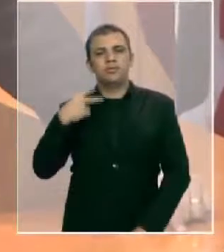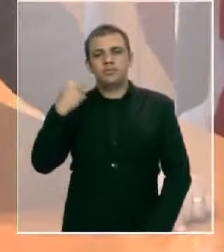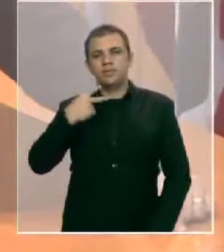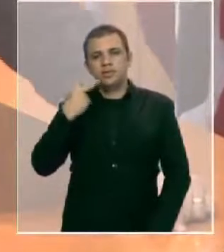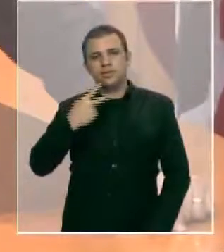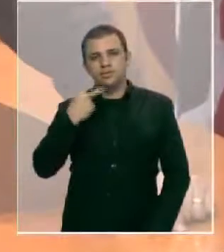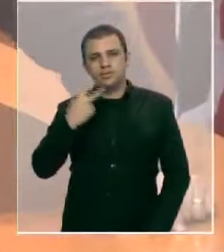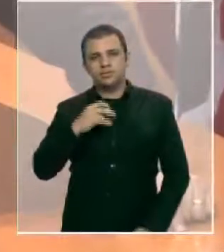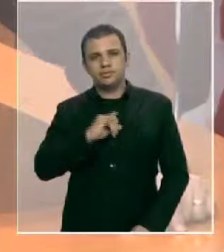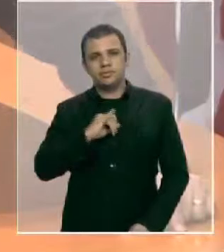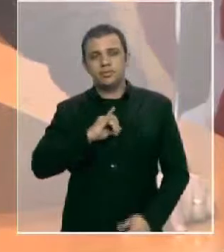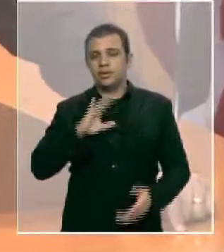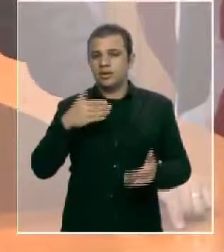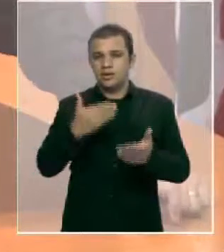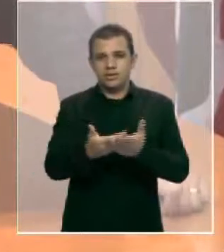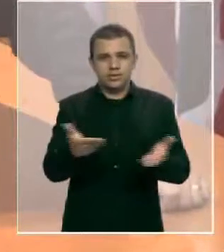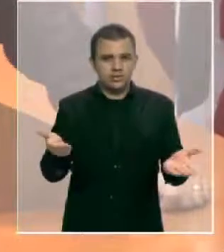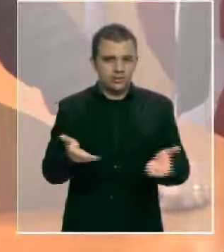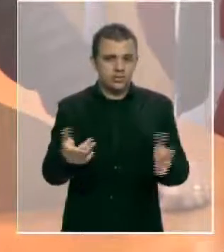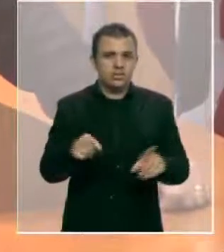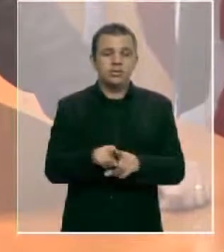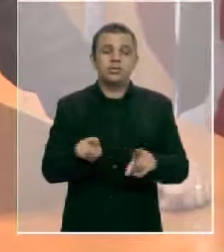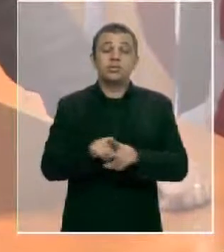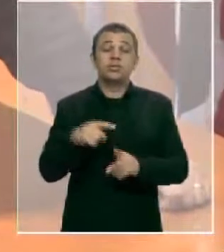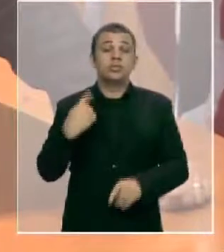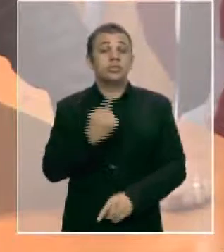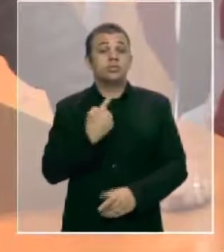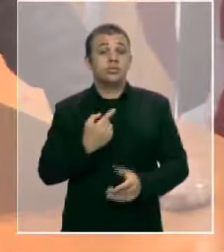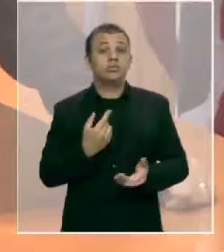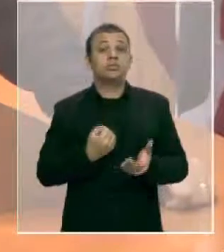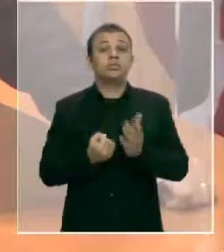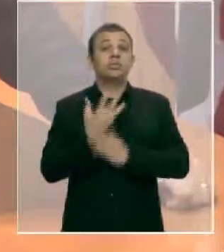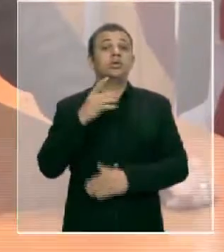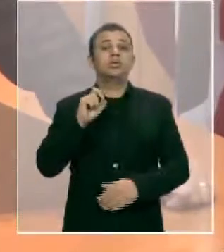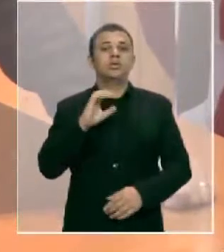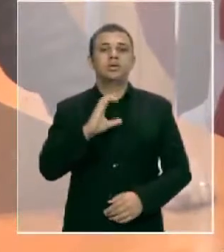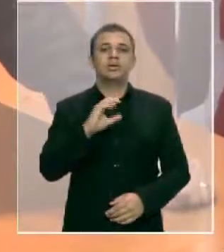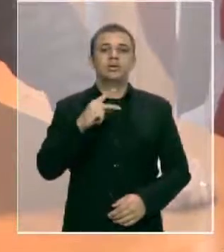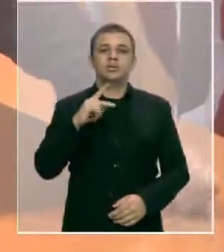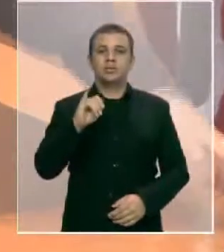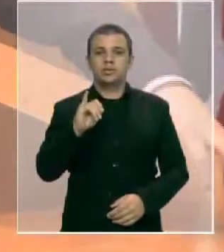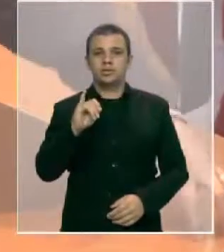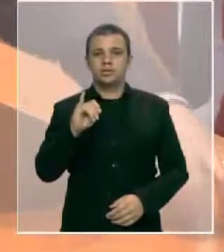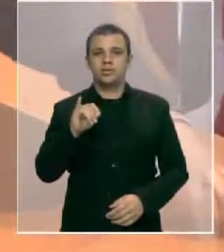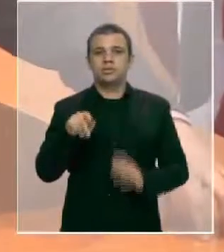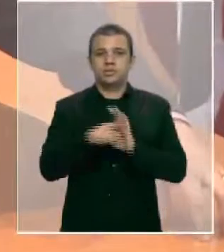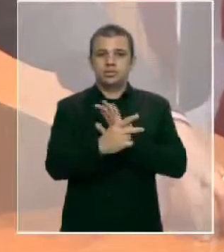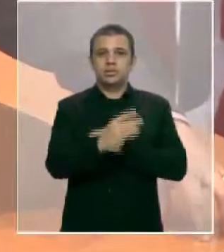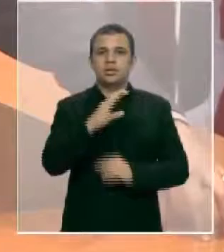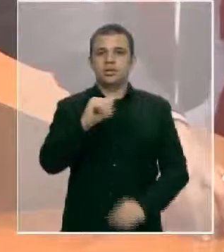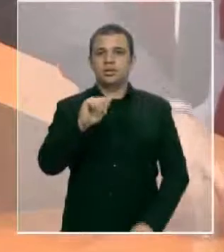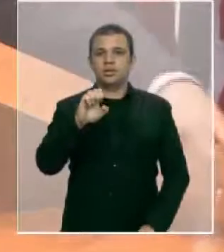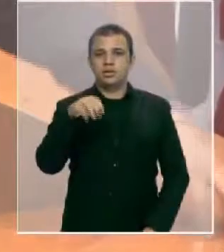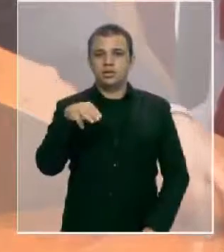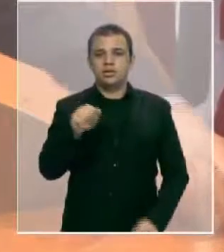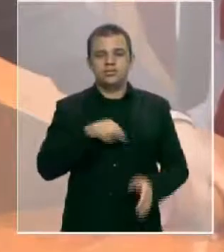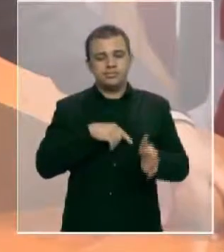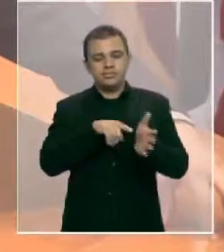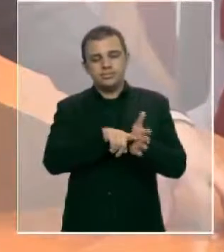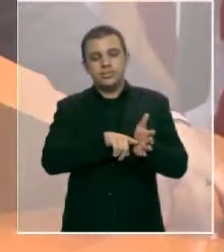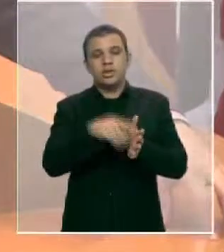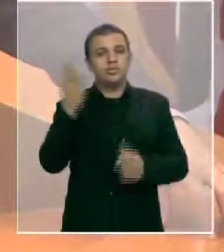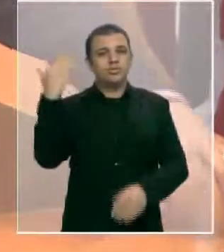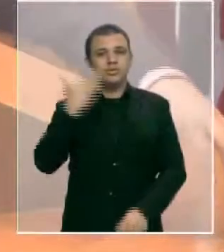Imperatriz, e chegamos inclusive a criar uma CPI da CAEMA para investigar no governo